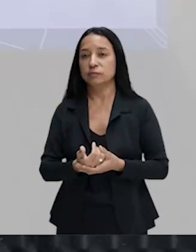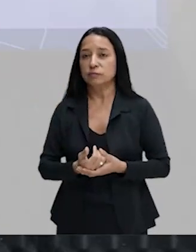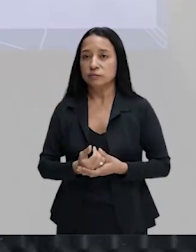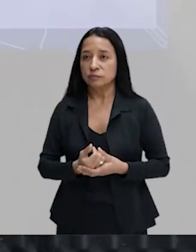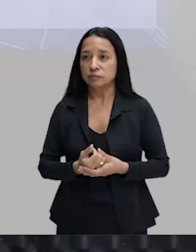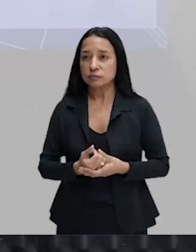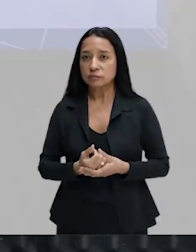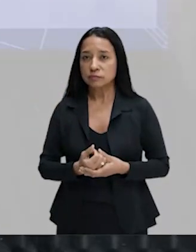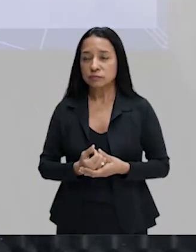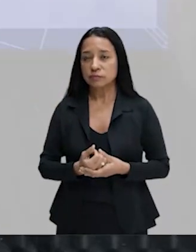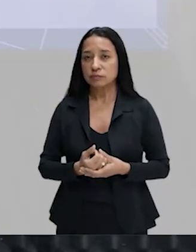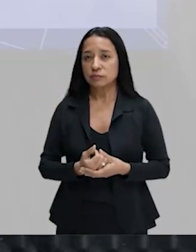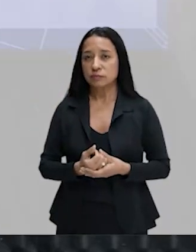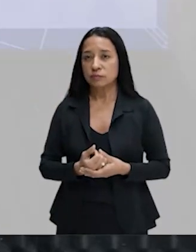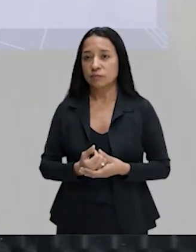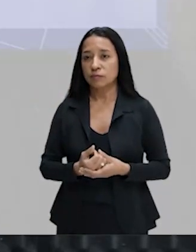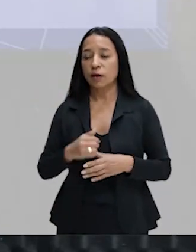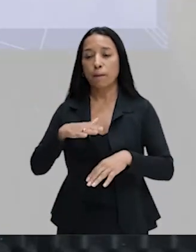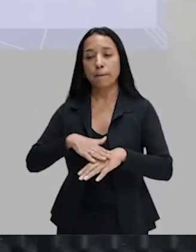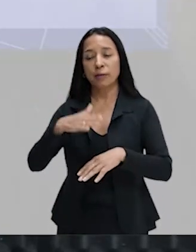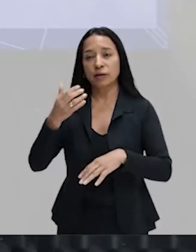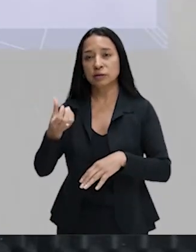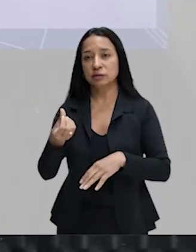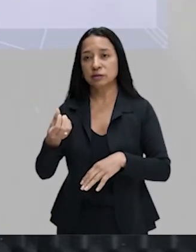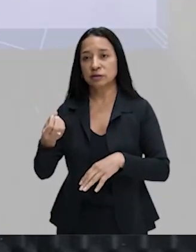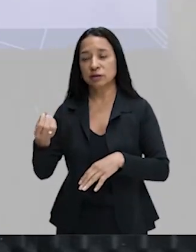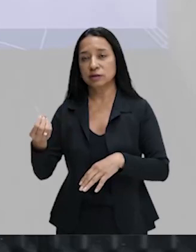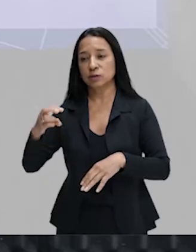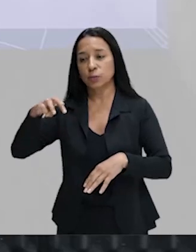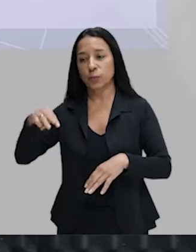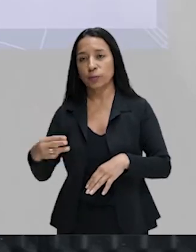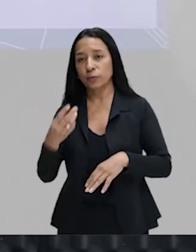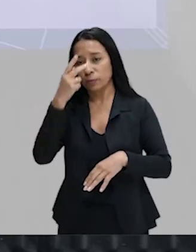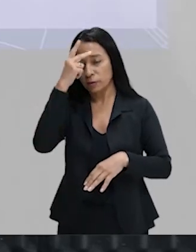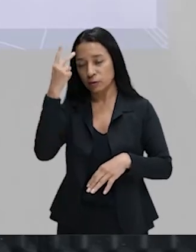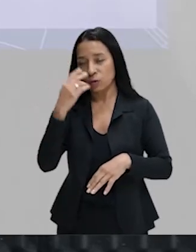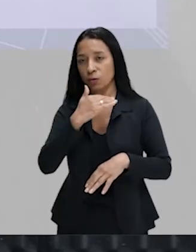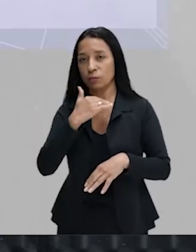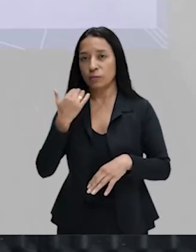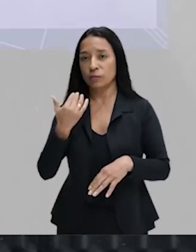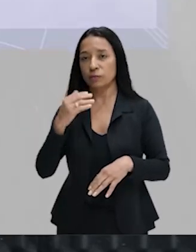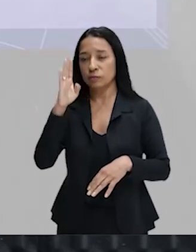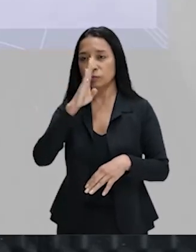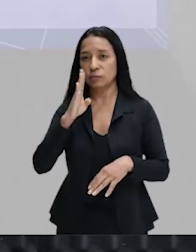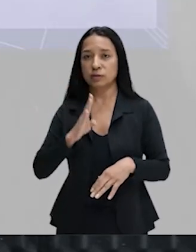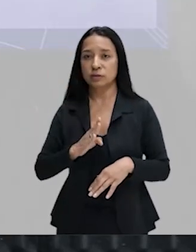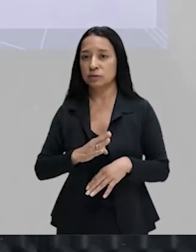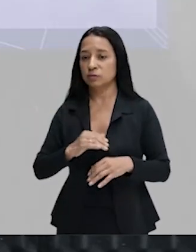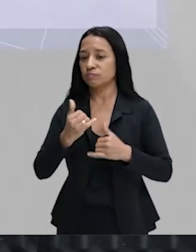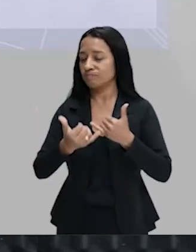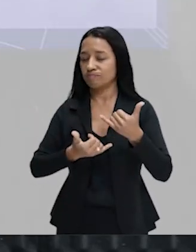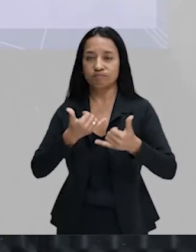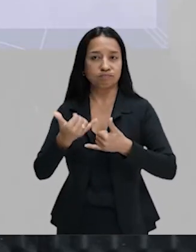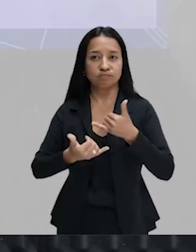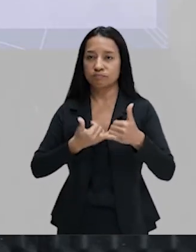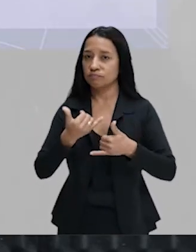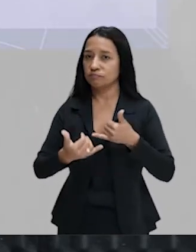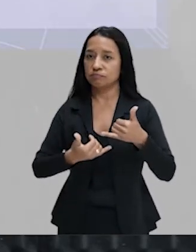e mais de 600 mil mortos no Brasil não é brincadeira. Não é um